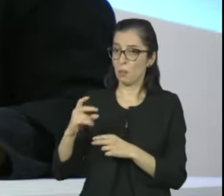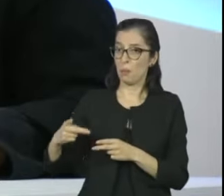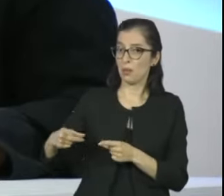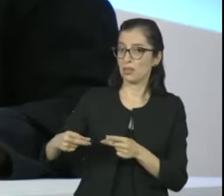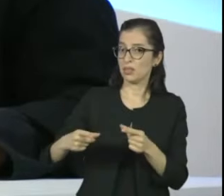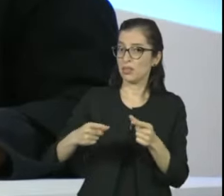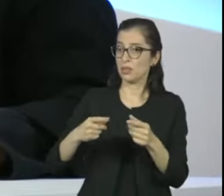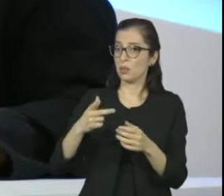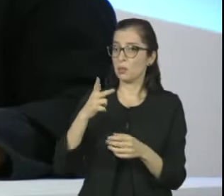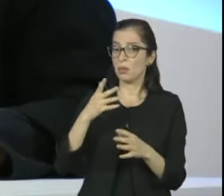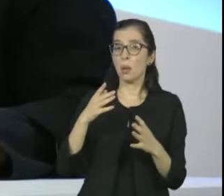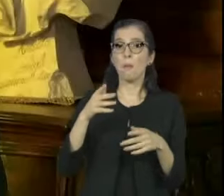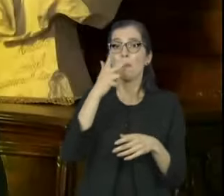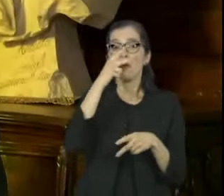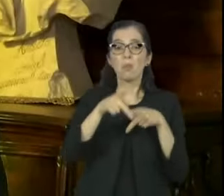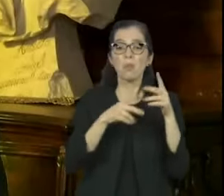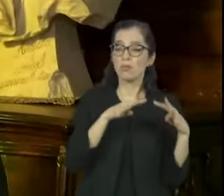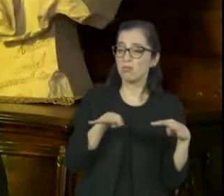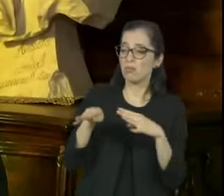razão